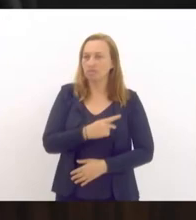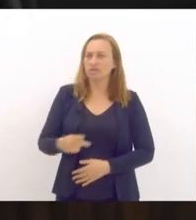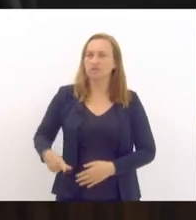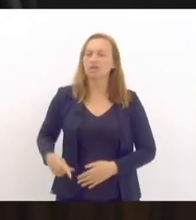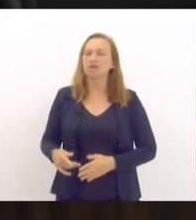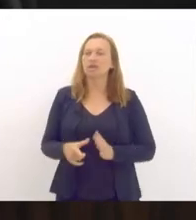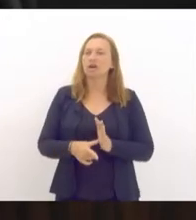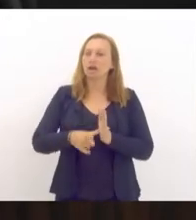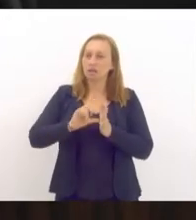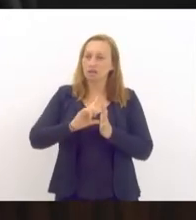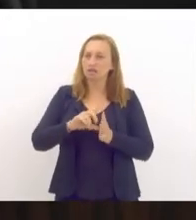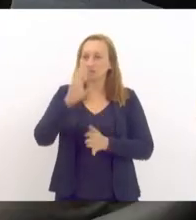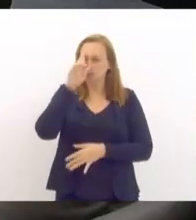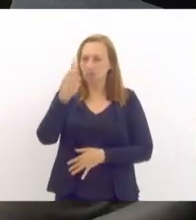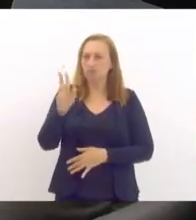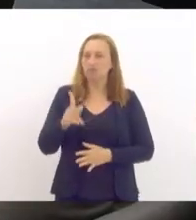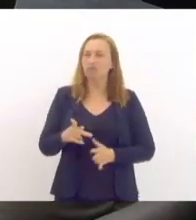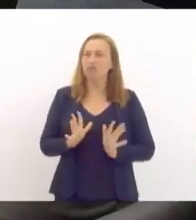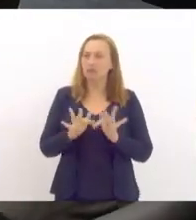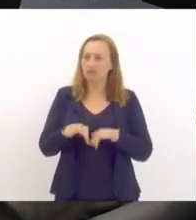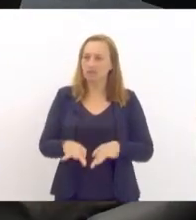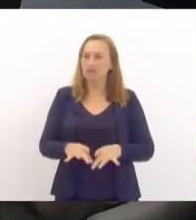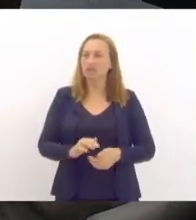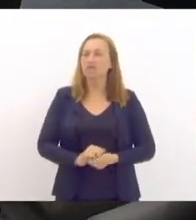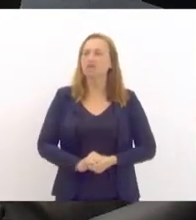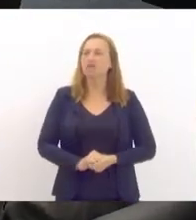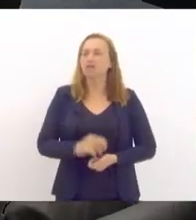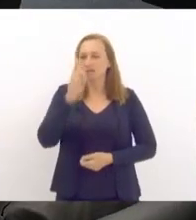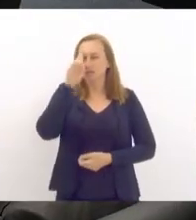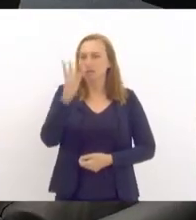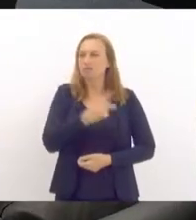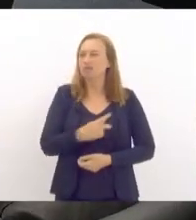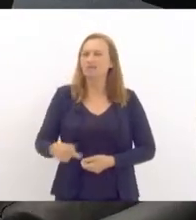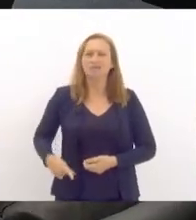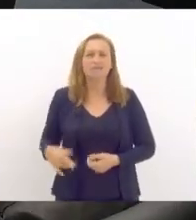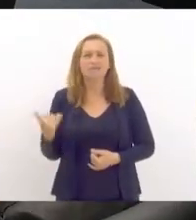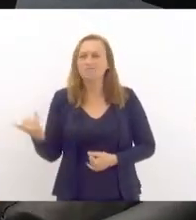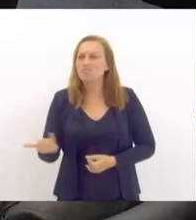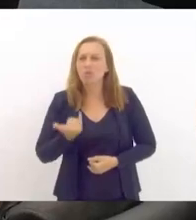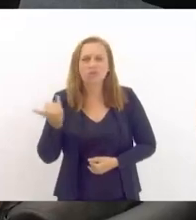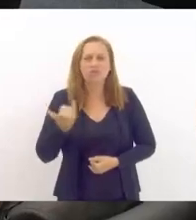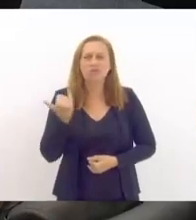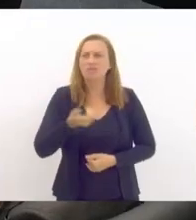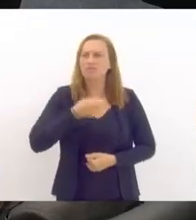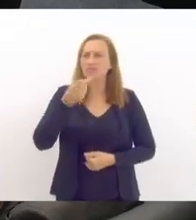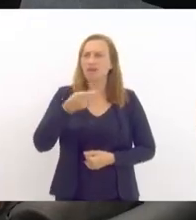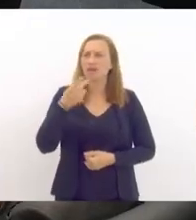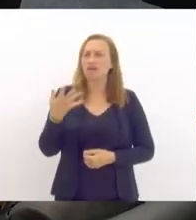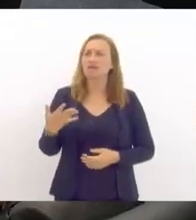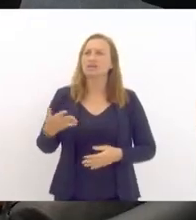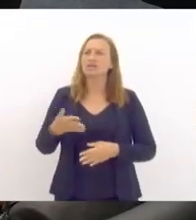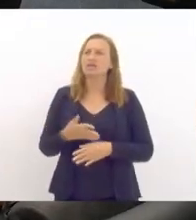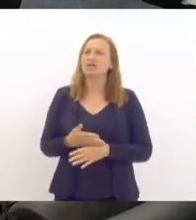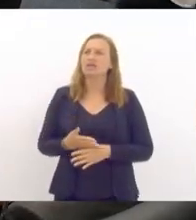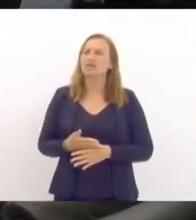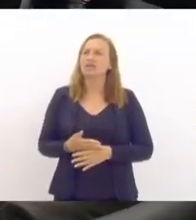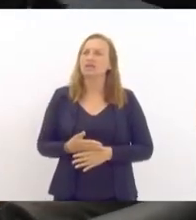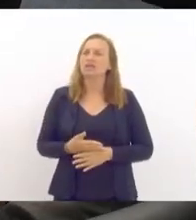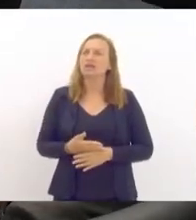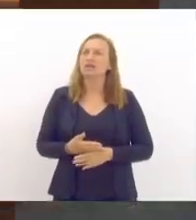antes do Senhor encerrar a sessão se o presidente muito importante dizer que adentramos onde estamos